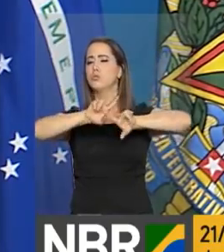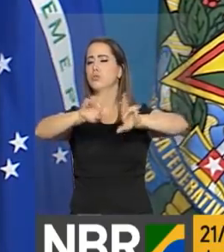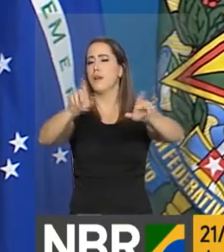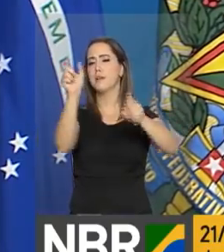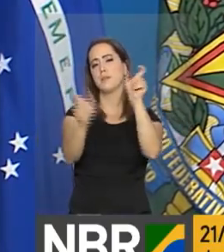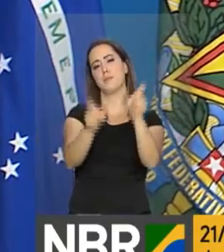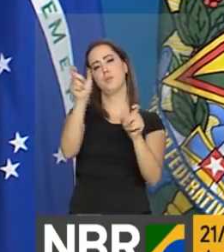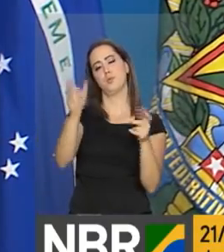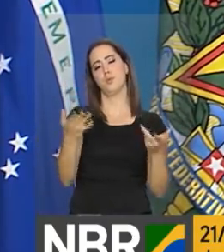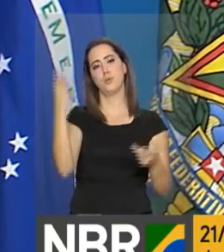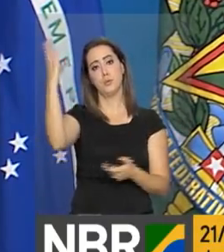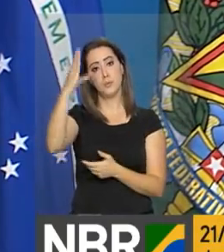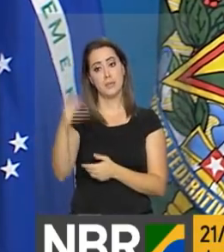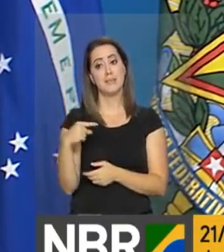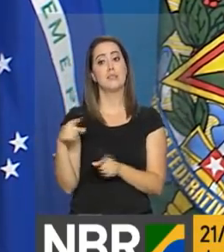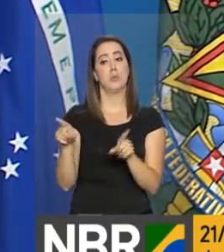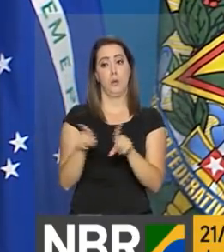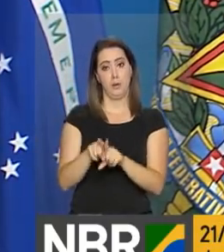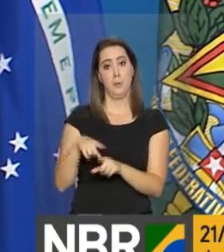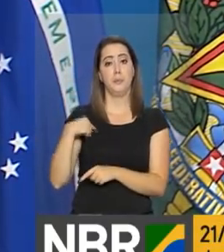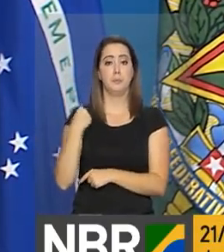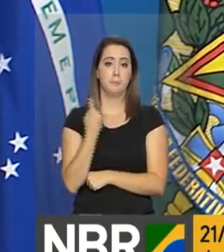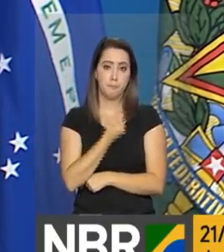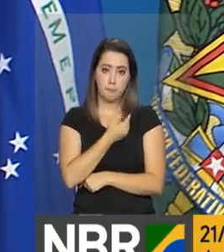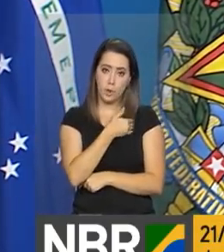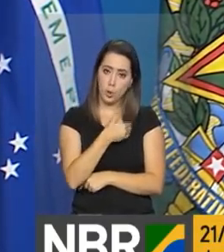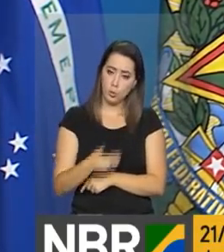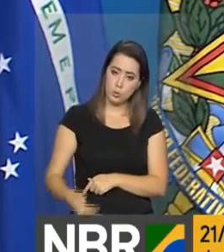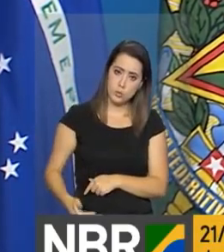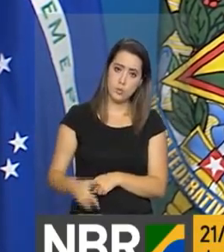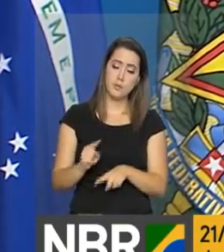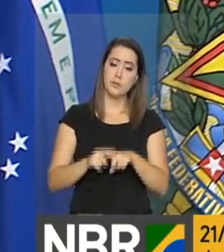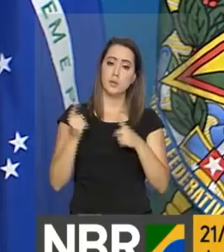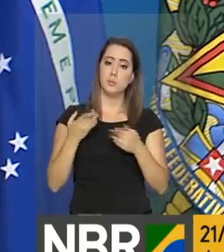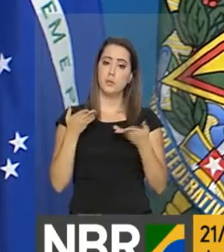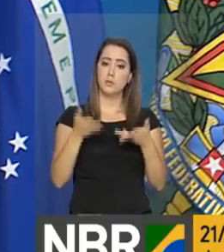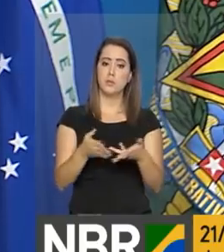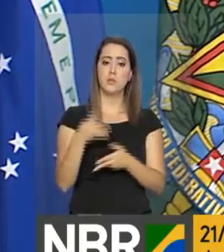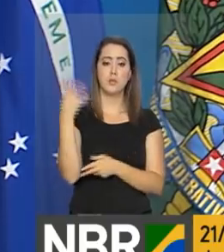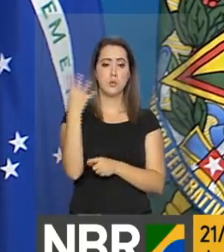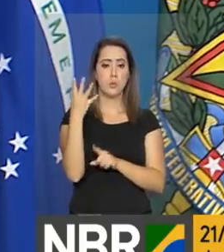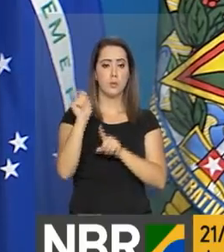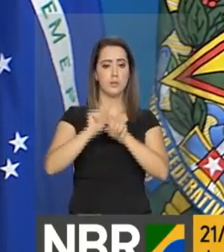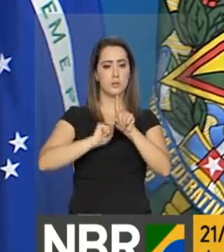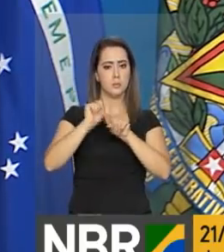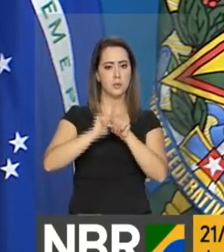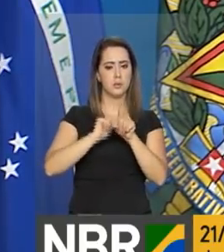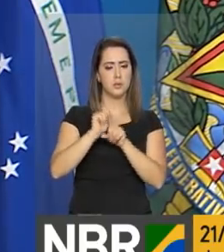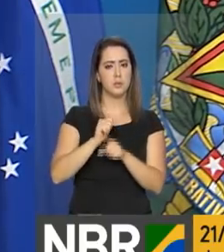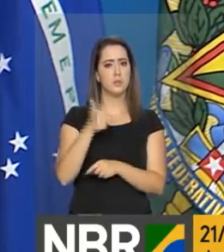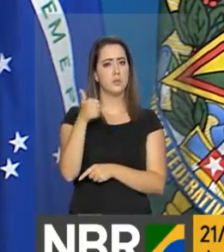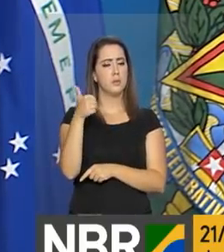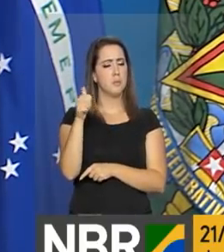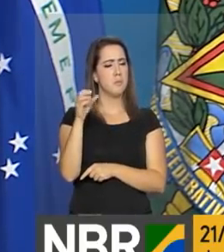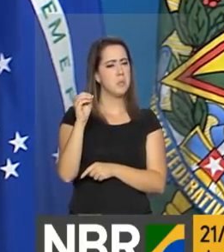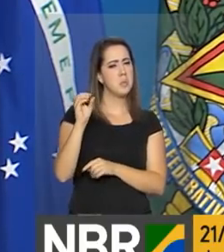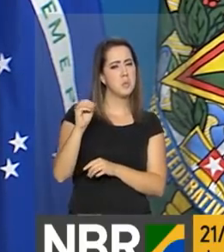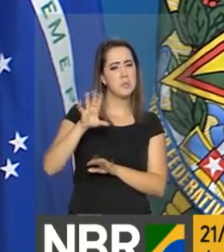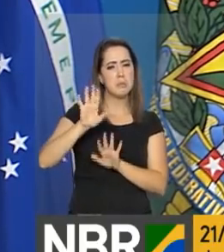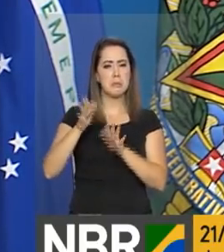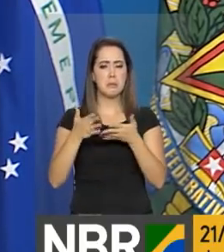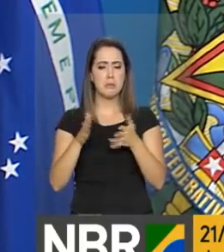particularmente o nosso governo mas nesses é que neste quadrimestre cerca de mil e cem ou mil e